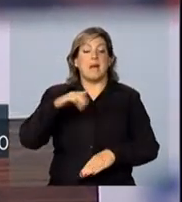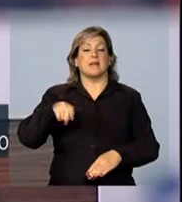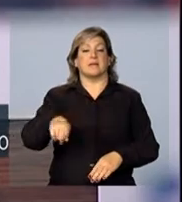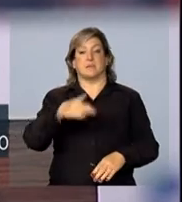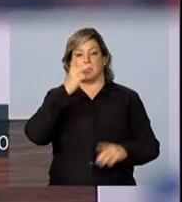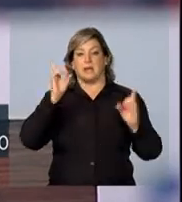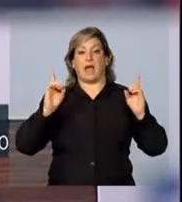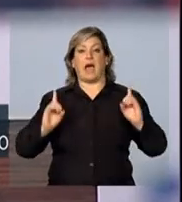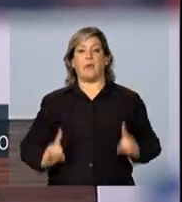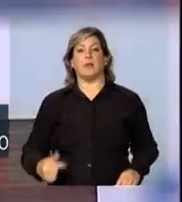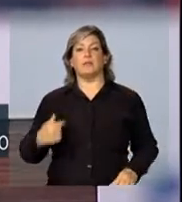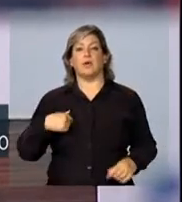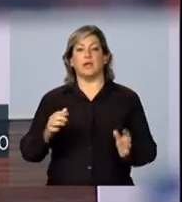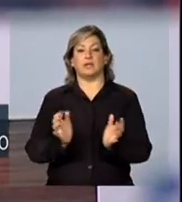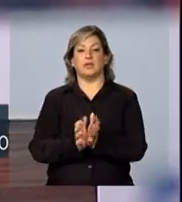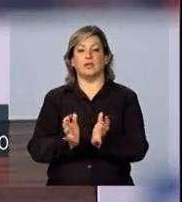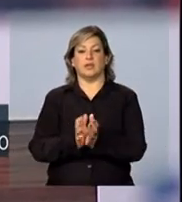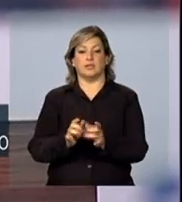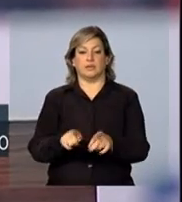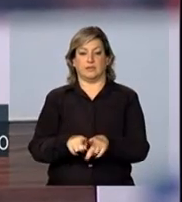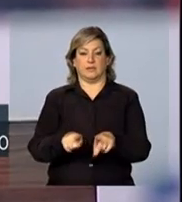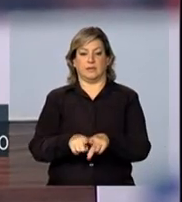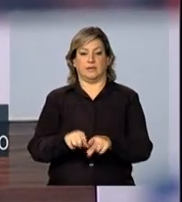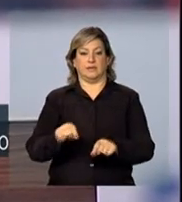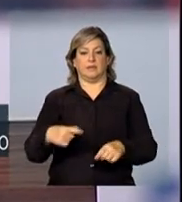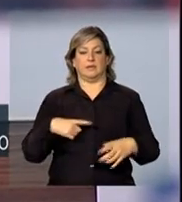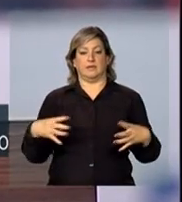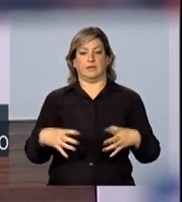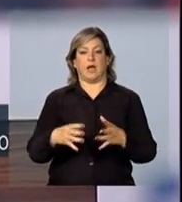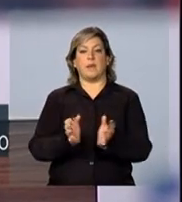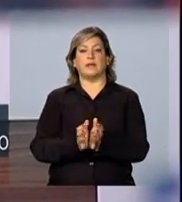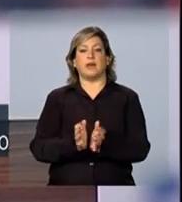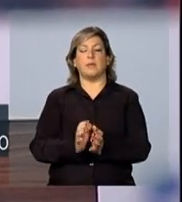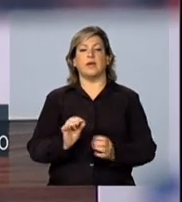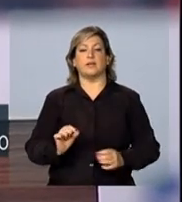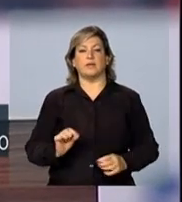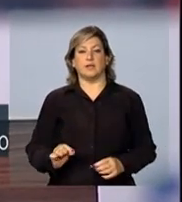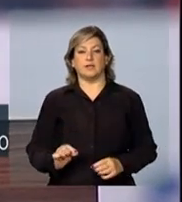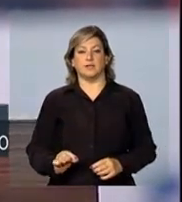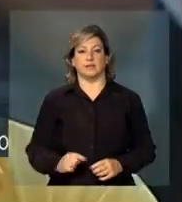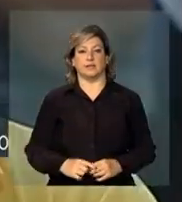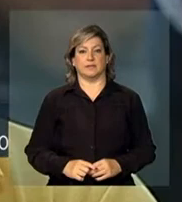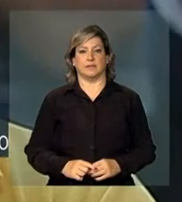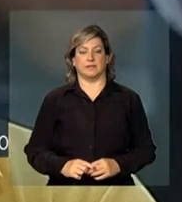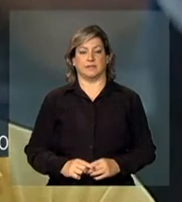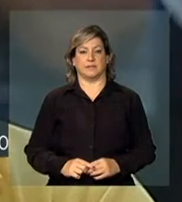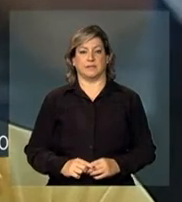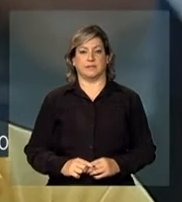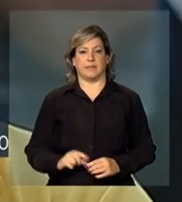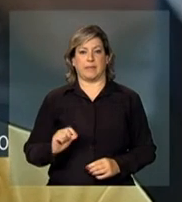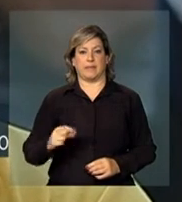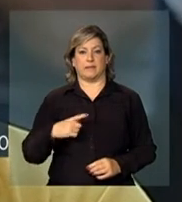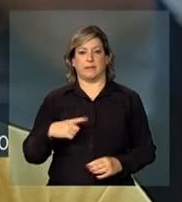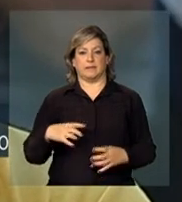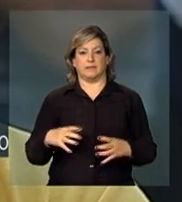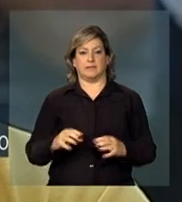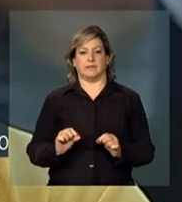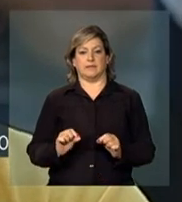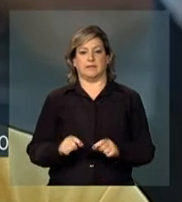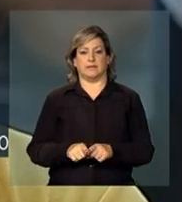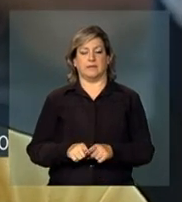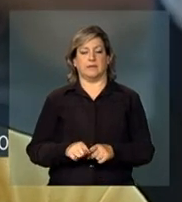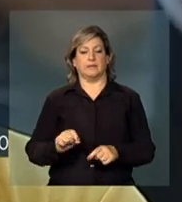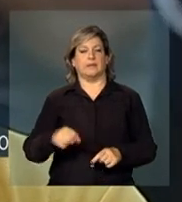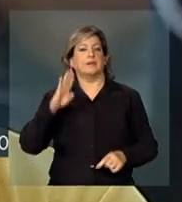com deficiências este centro pretende também ser um provedor de conhecimento um fornecedor de